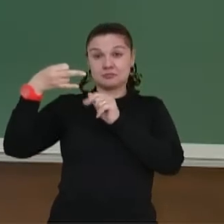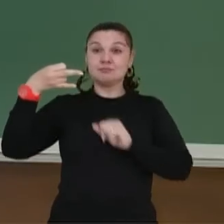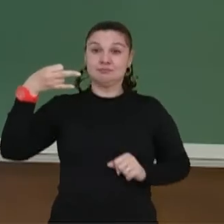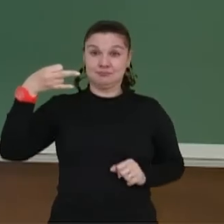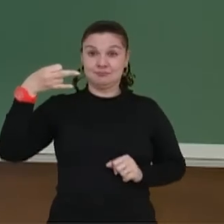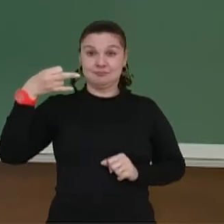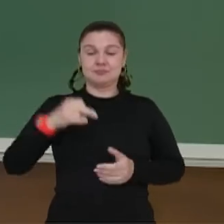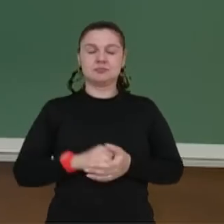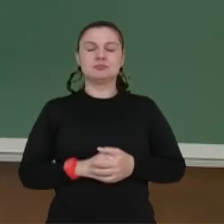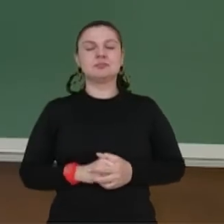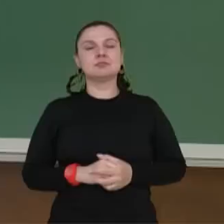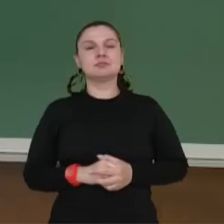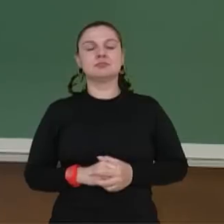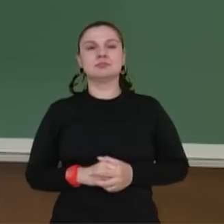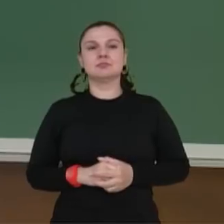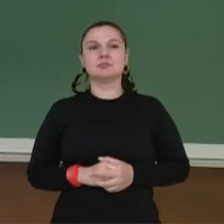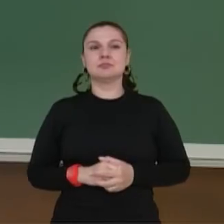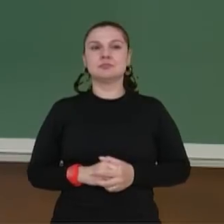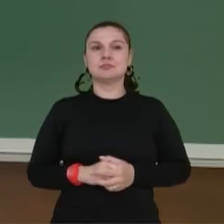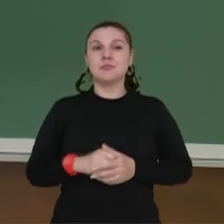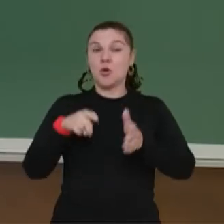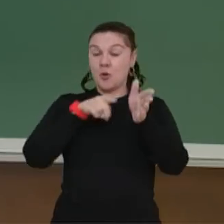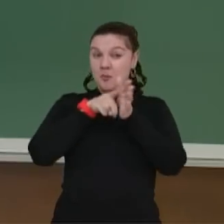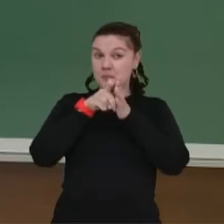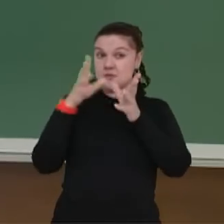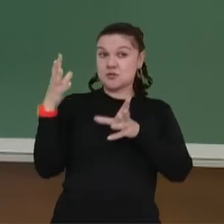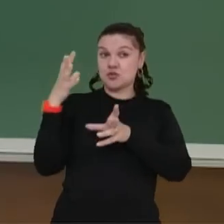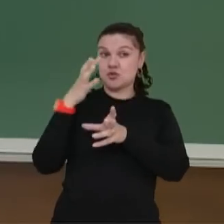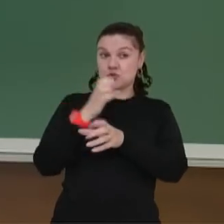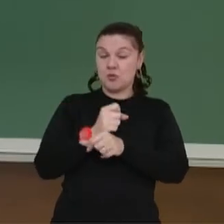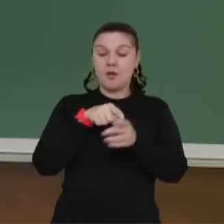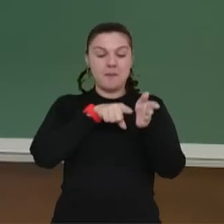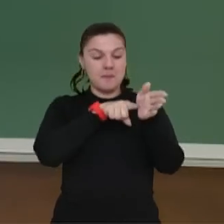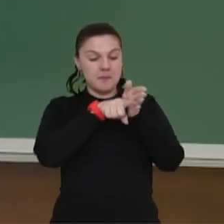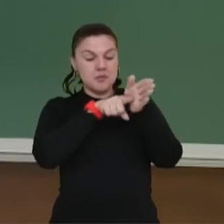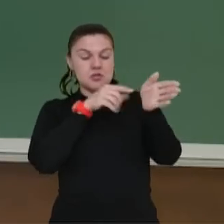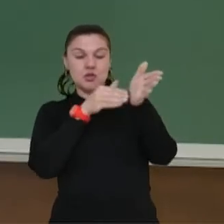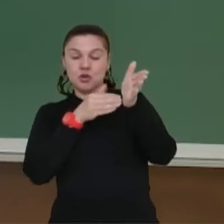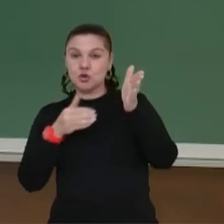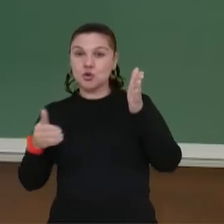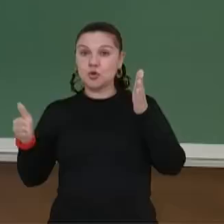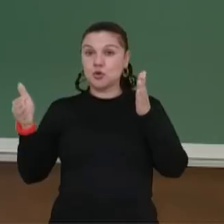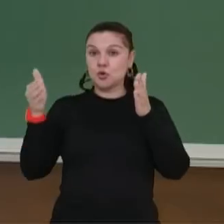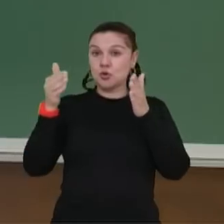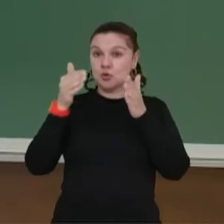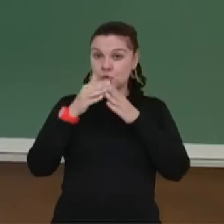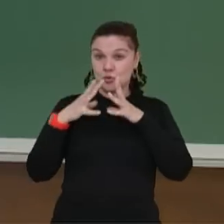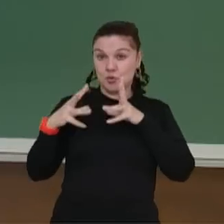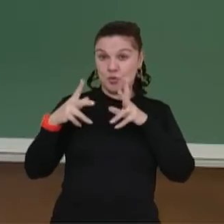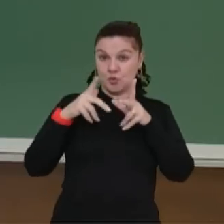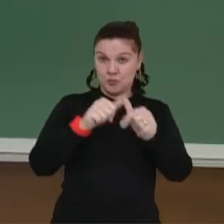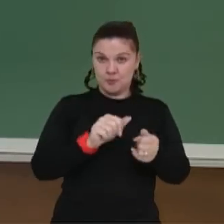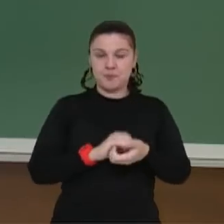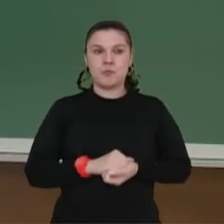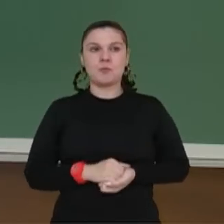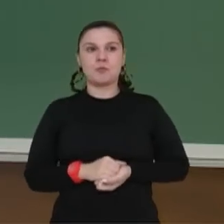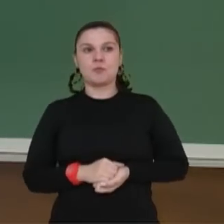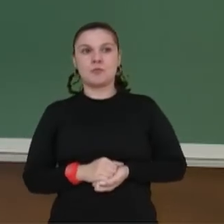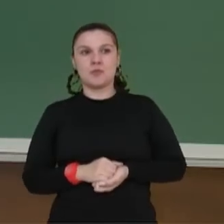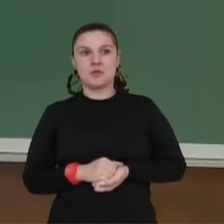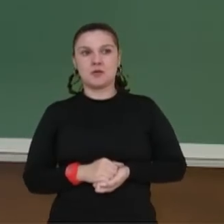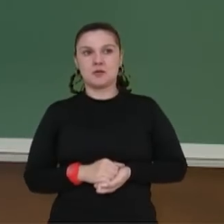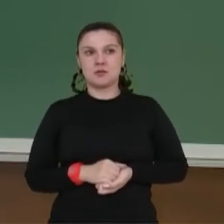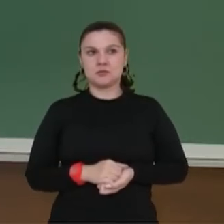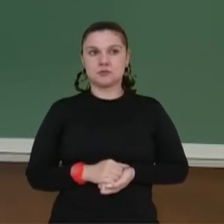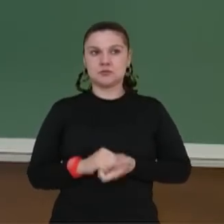embaixo. Certo? Pesquisa censitária é uma pesquisa que atinge o quê? Todo mundo. Né? Todos